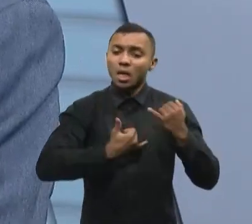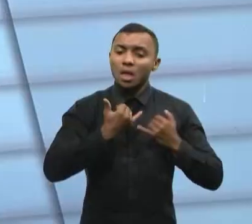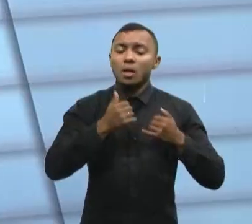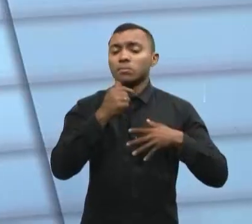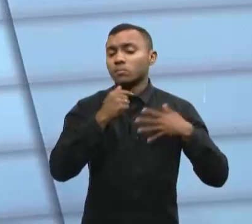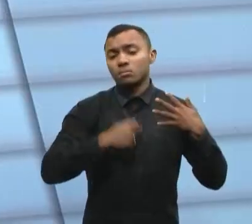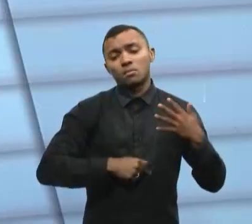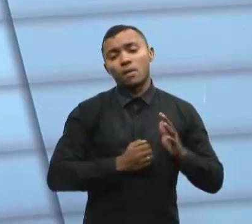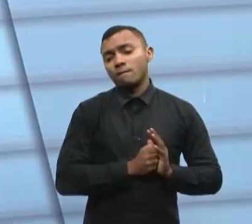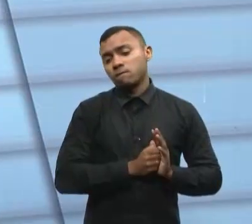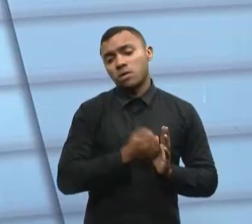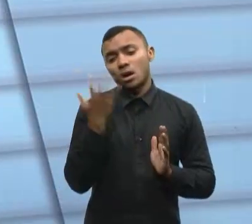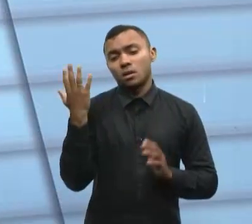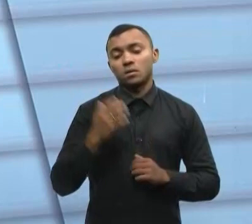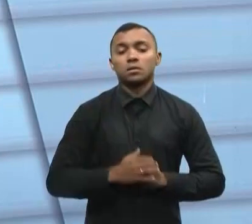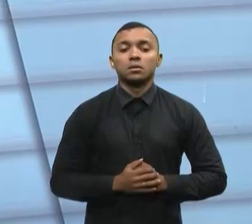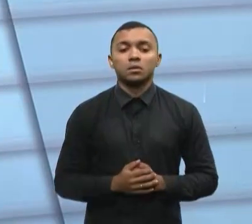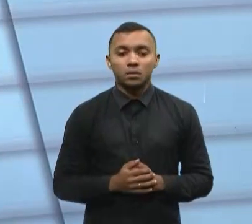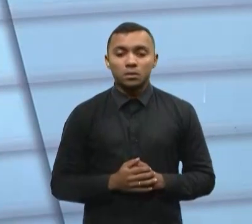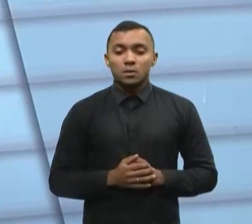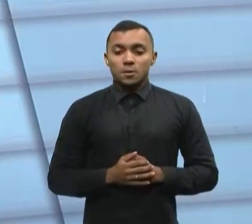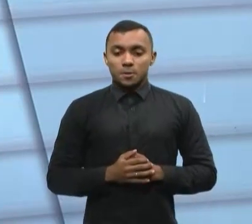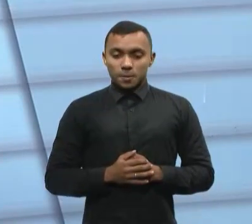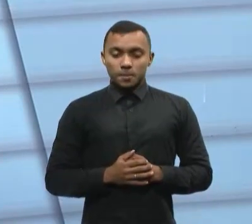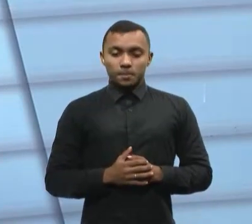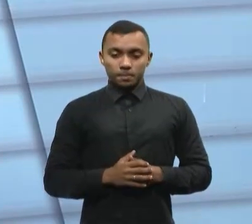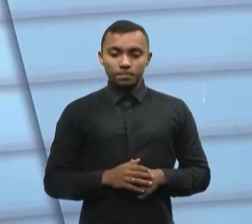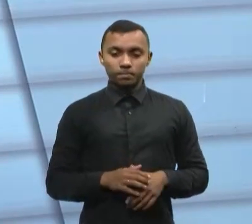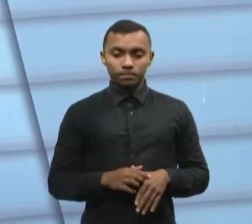Isso é importante a gente ver, porque